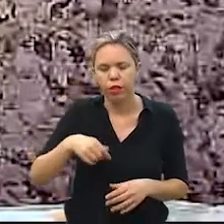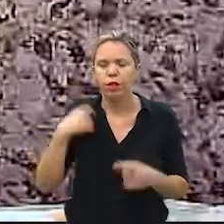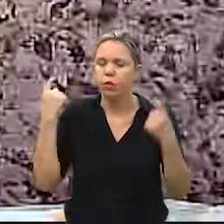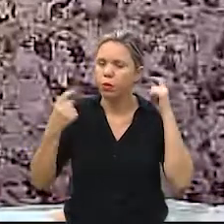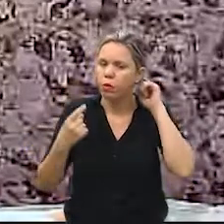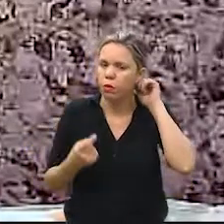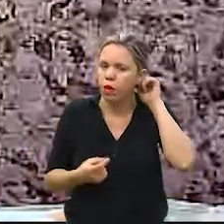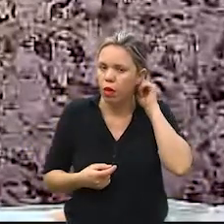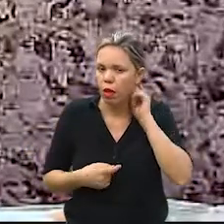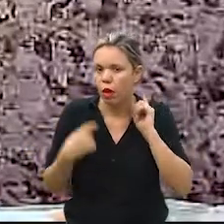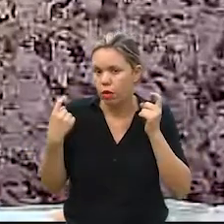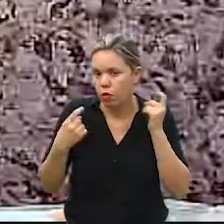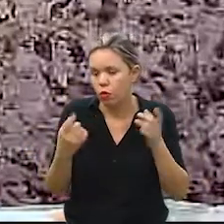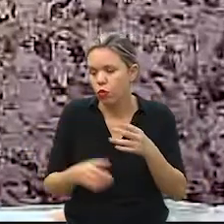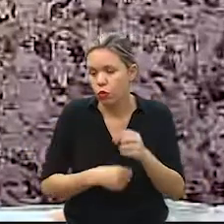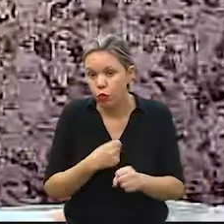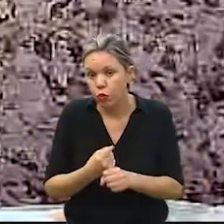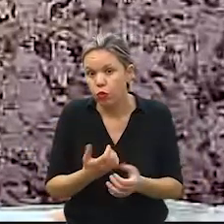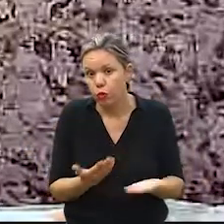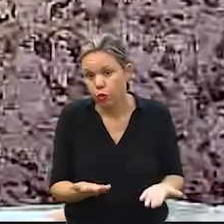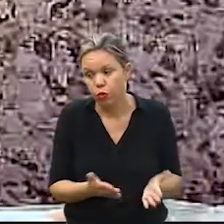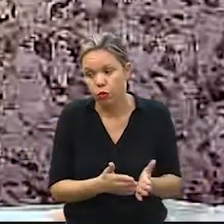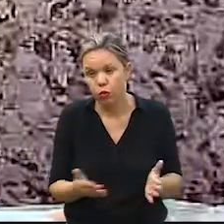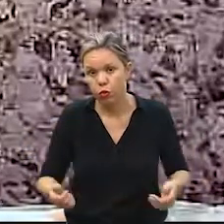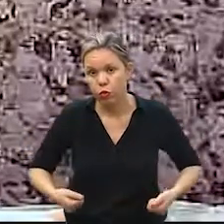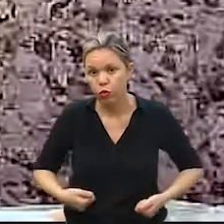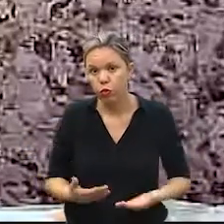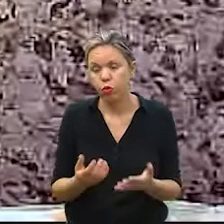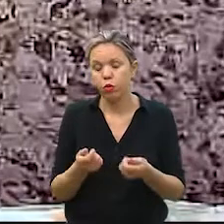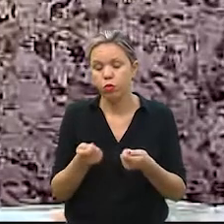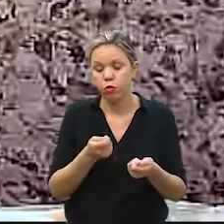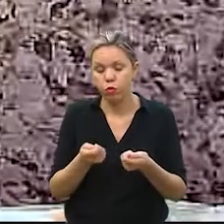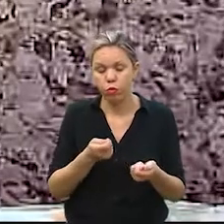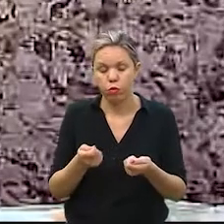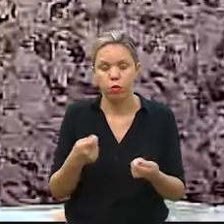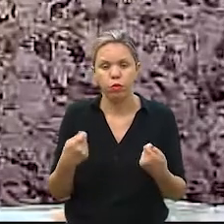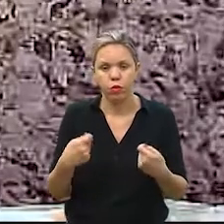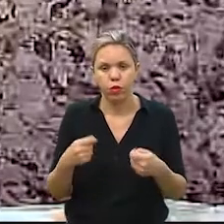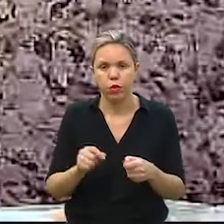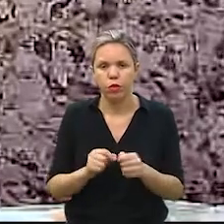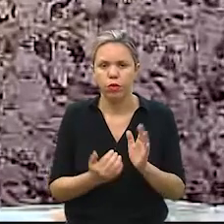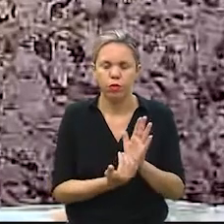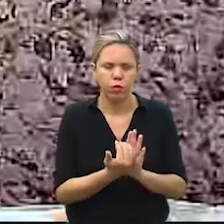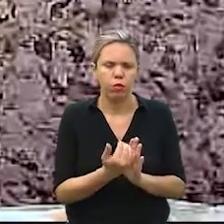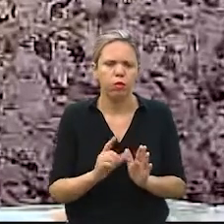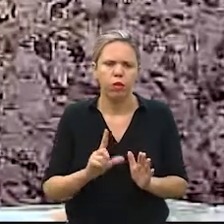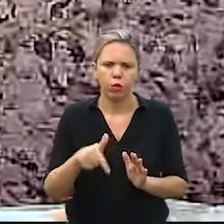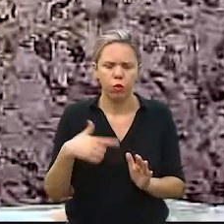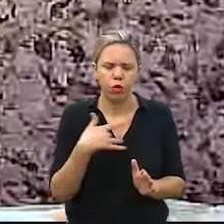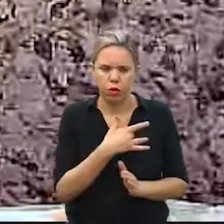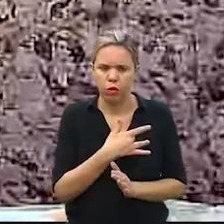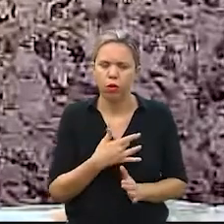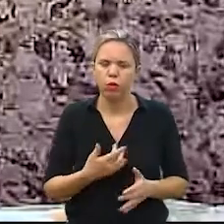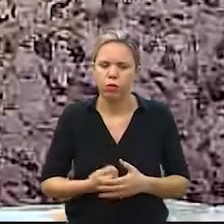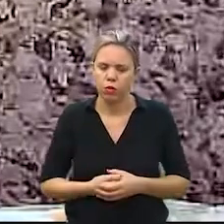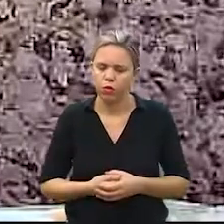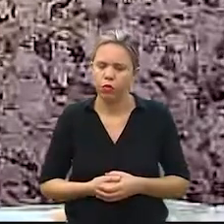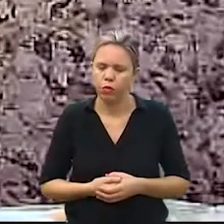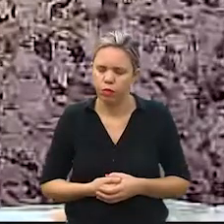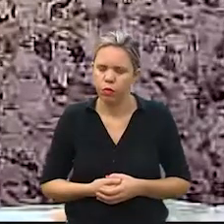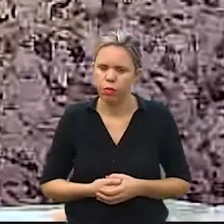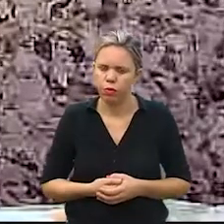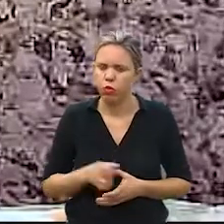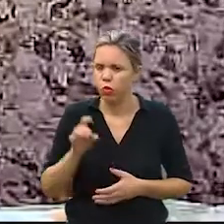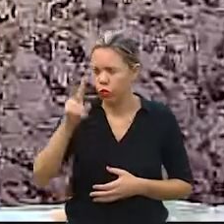muito, né? Nesse ano é o gasto que proporcionalmente tem crescido mais depois da saúde, né? Só